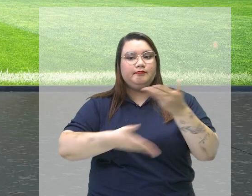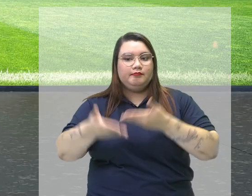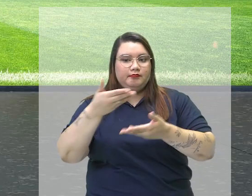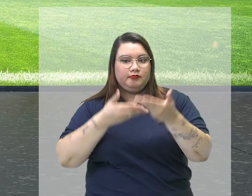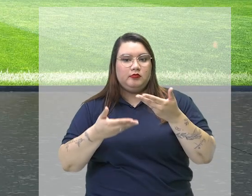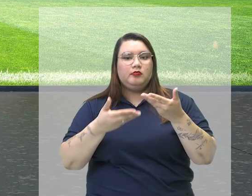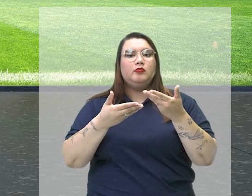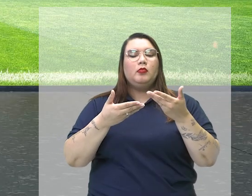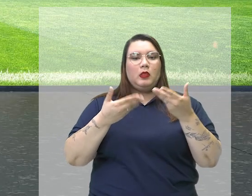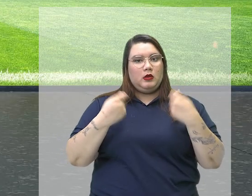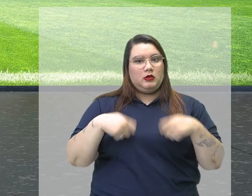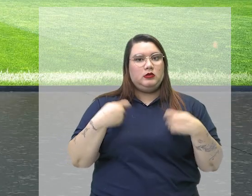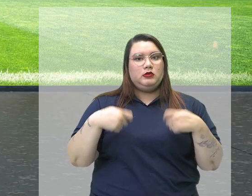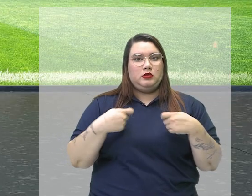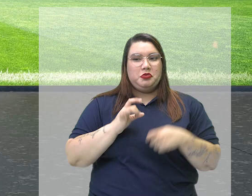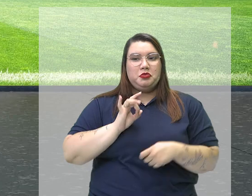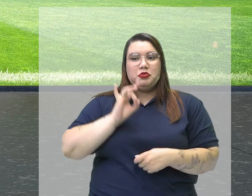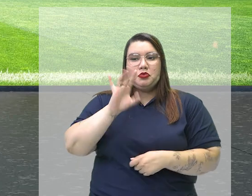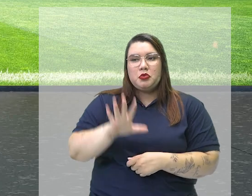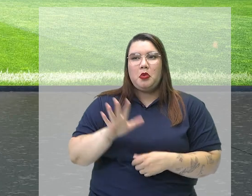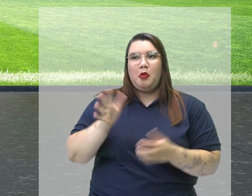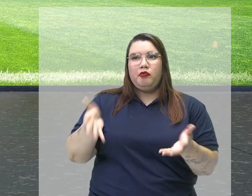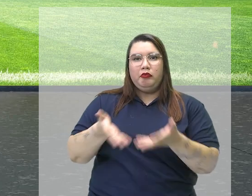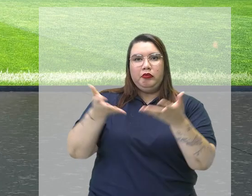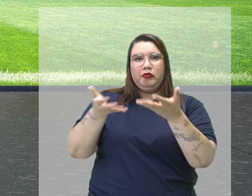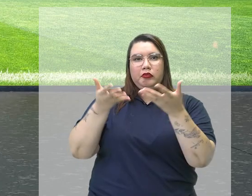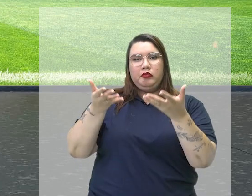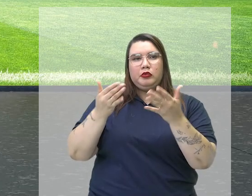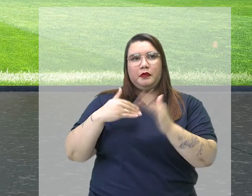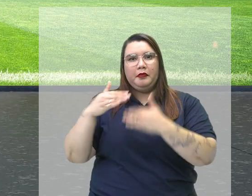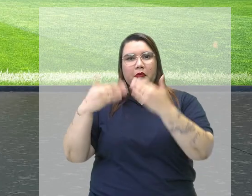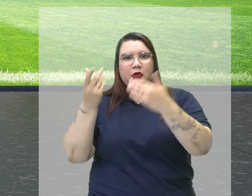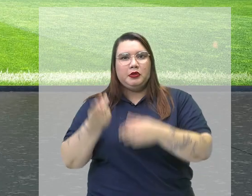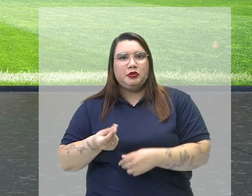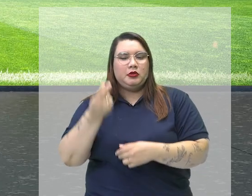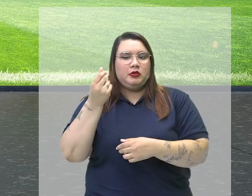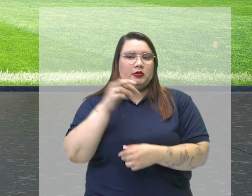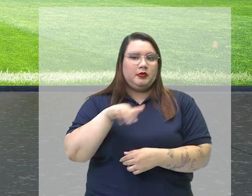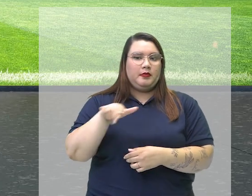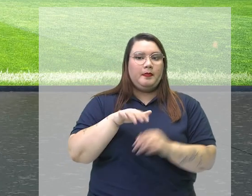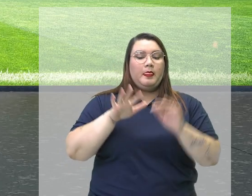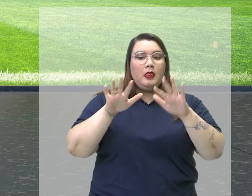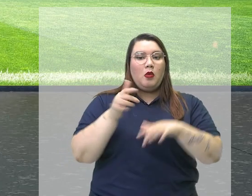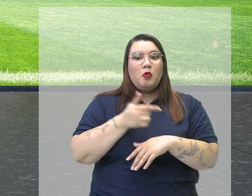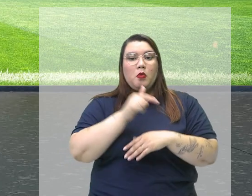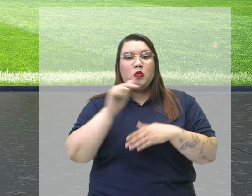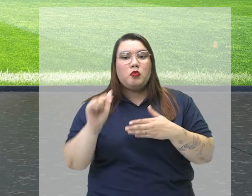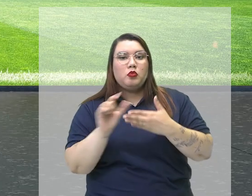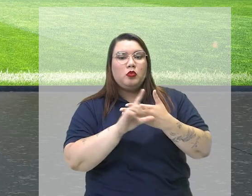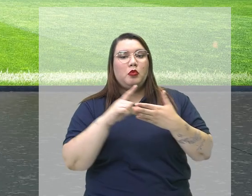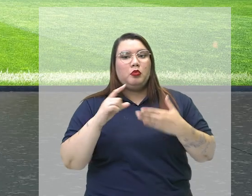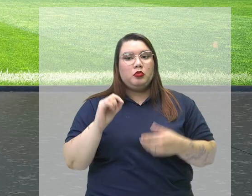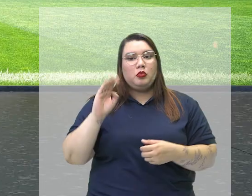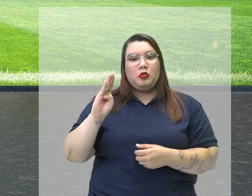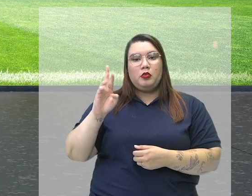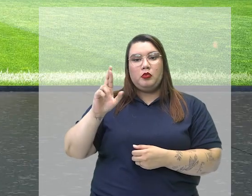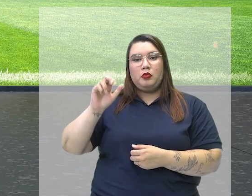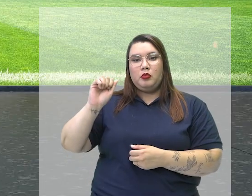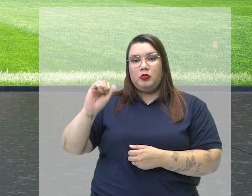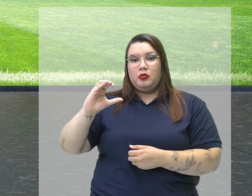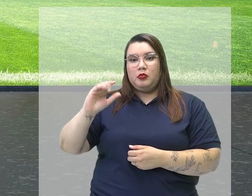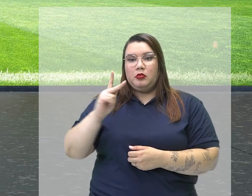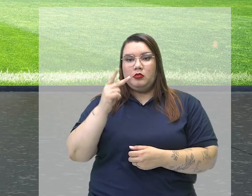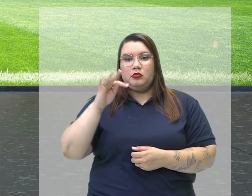solidariedade e o respeito mútuo e não apenas o rendimento. Na perspectiva crítica de Brecht, argumenta que o esporte é